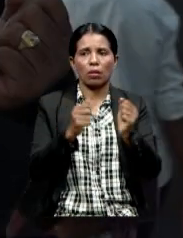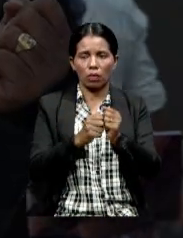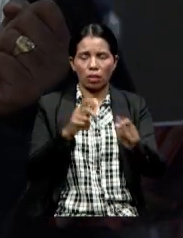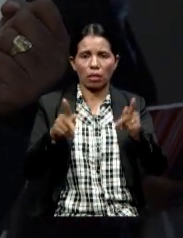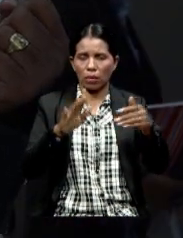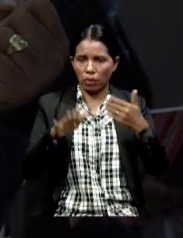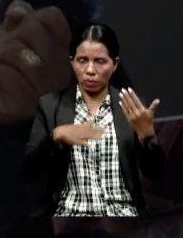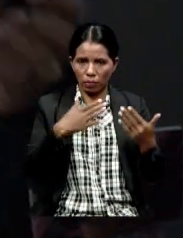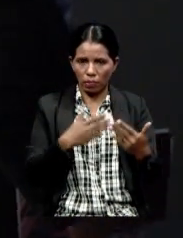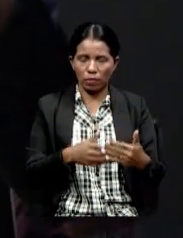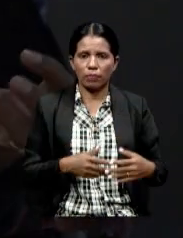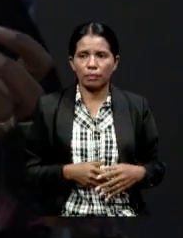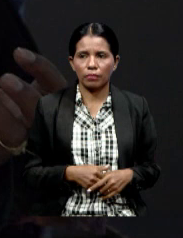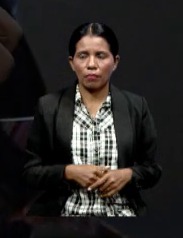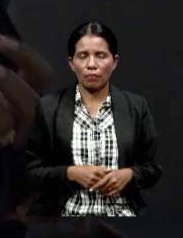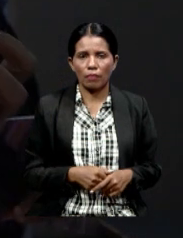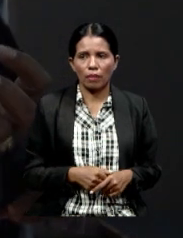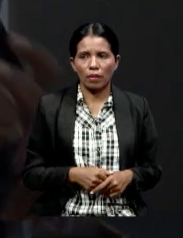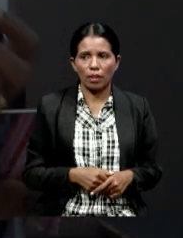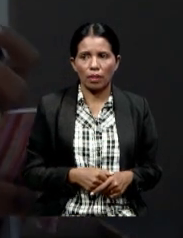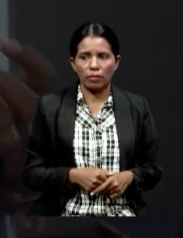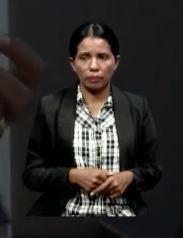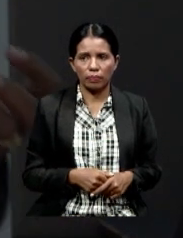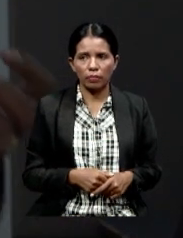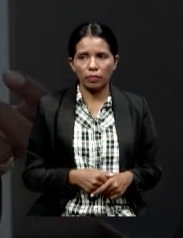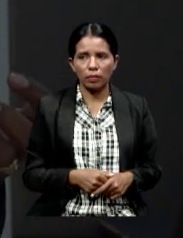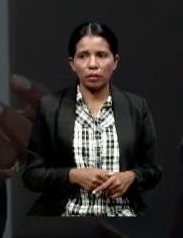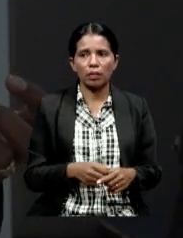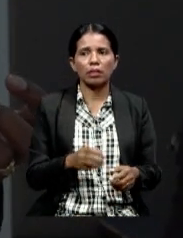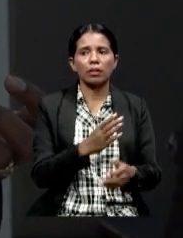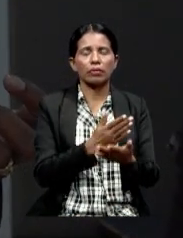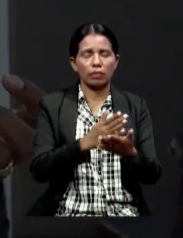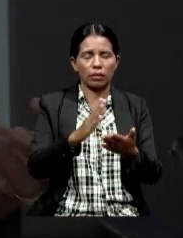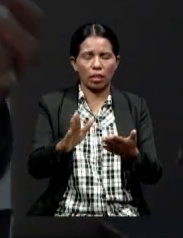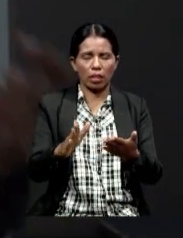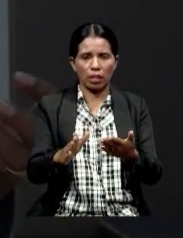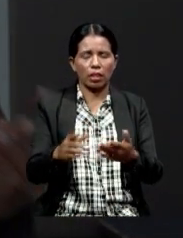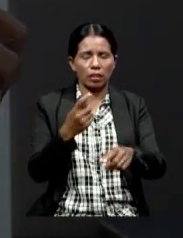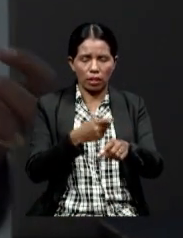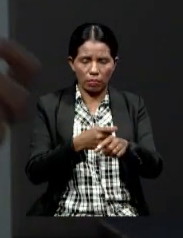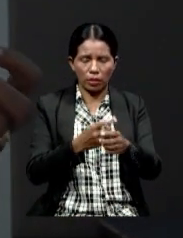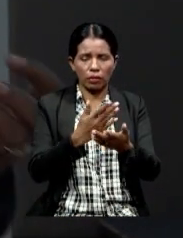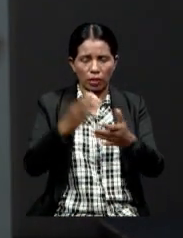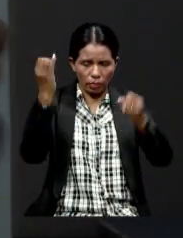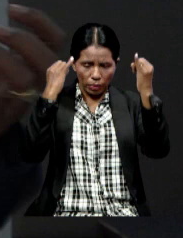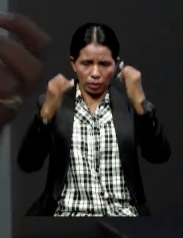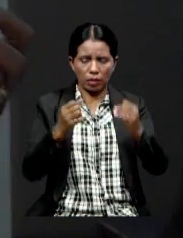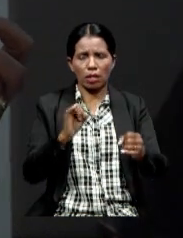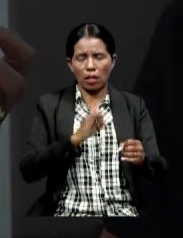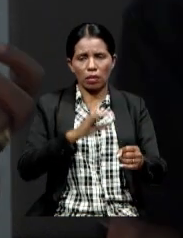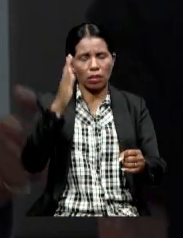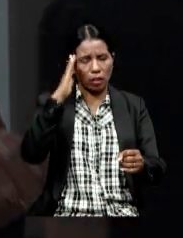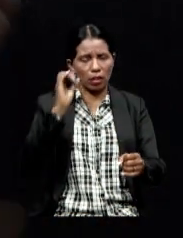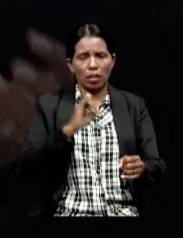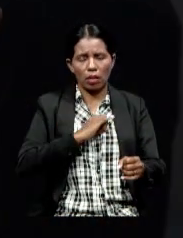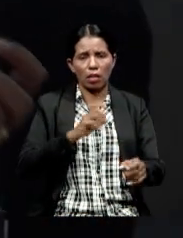roto-roto. Para ver tu halo horário tu mba halo socialização. Tama durante ne tu ir na hatene hawa na sema bobo na